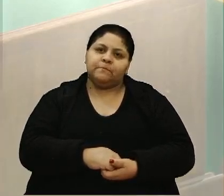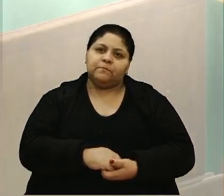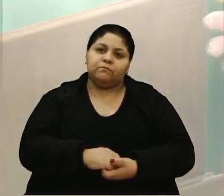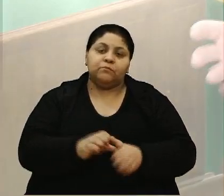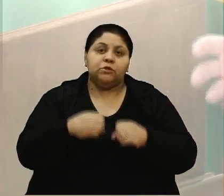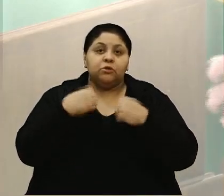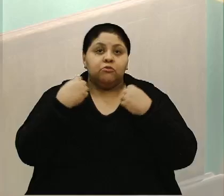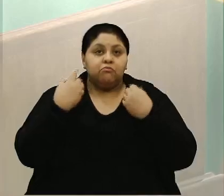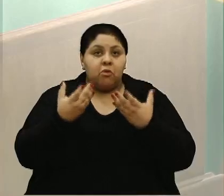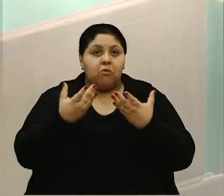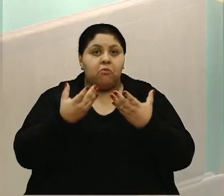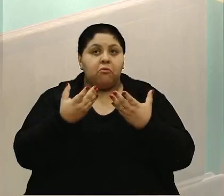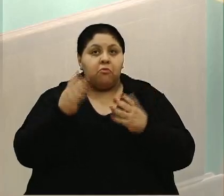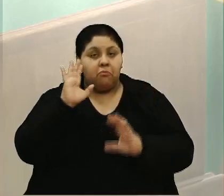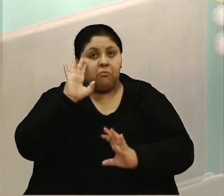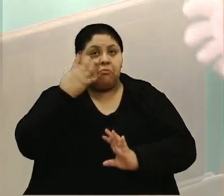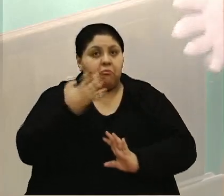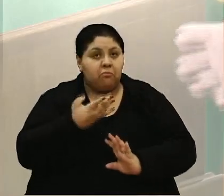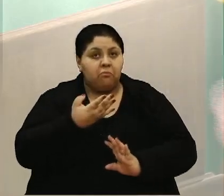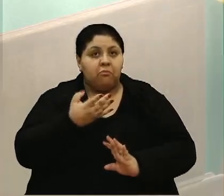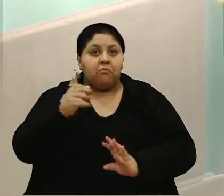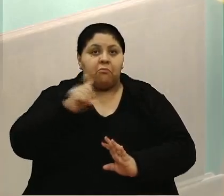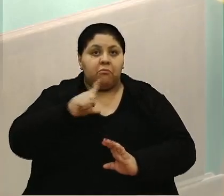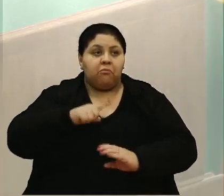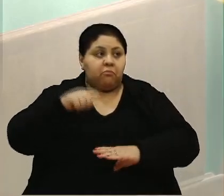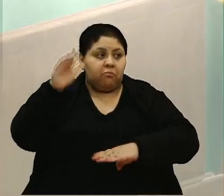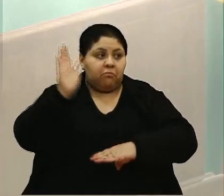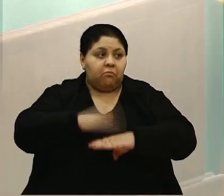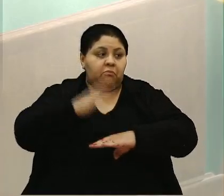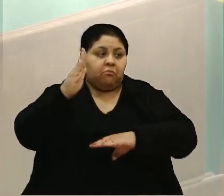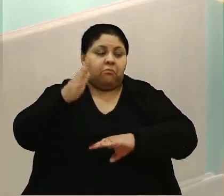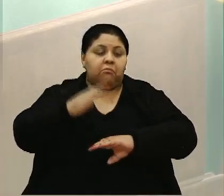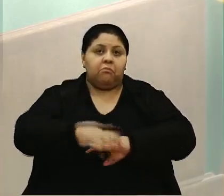Bom, vamos resolver, vamos ter mais